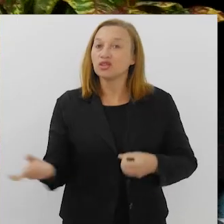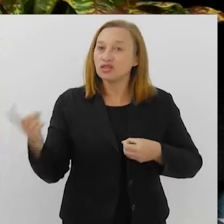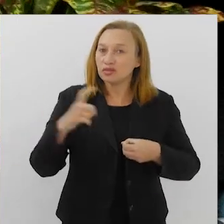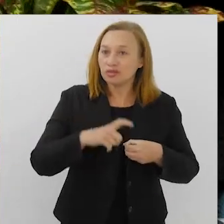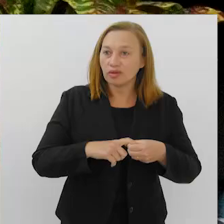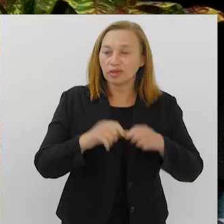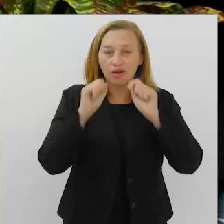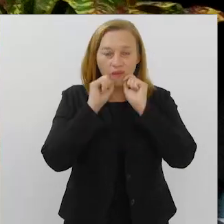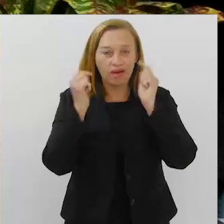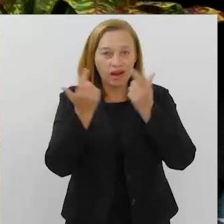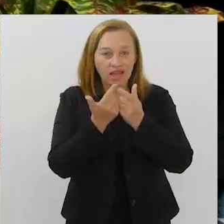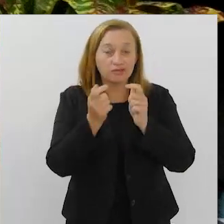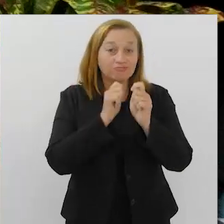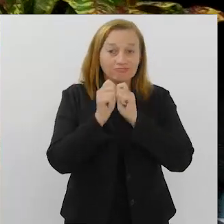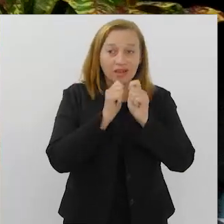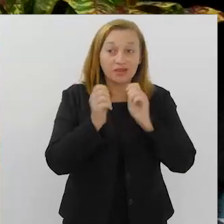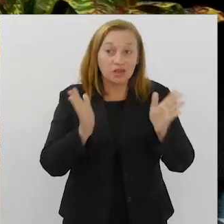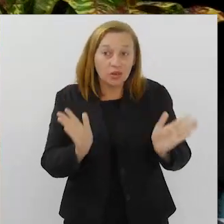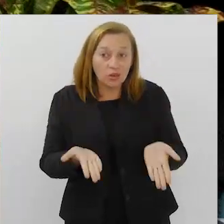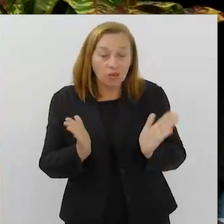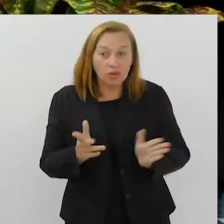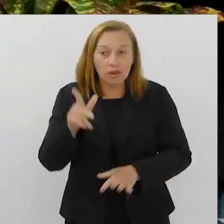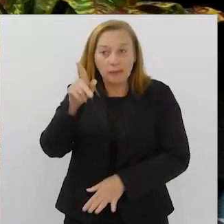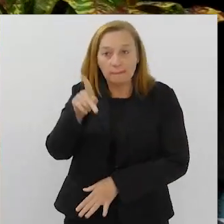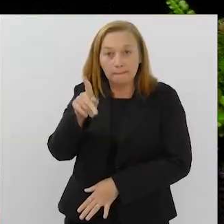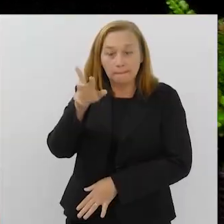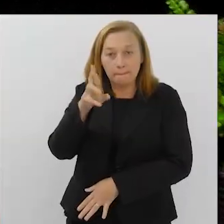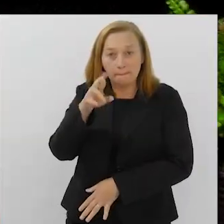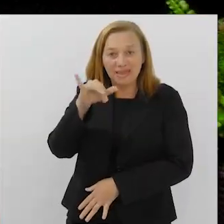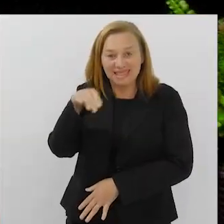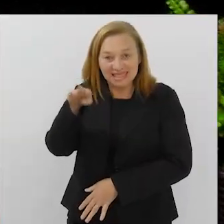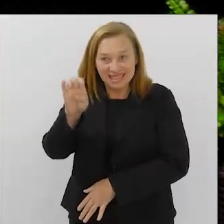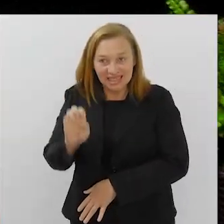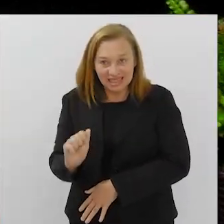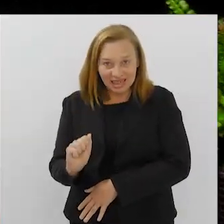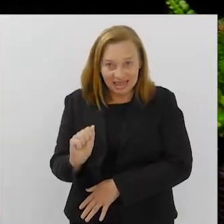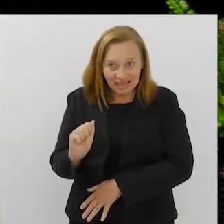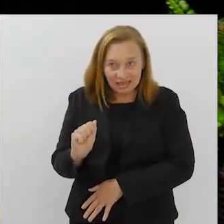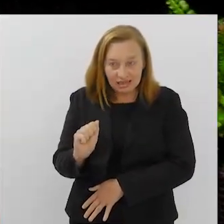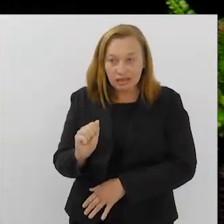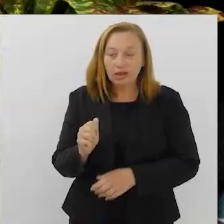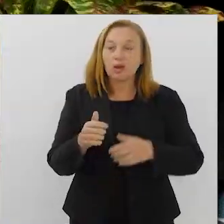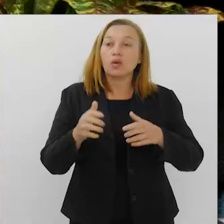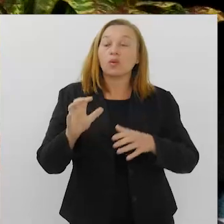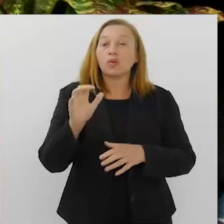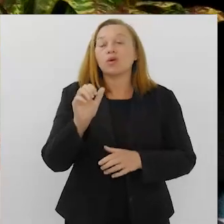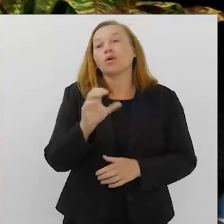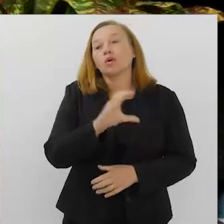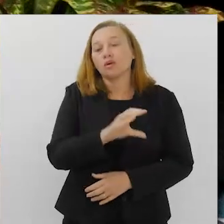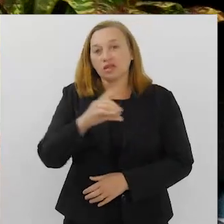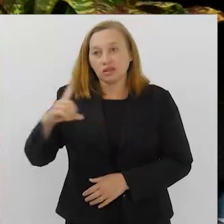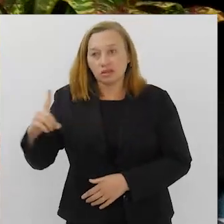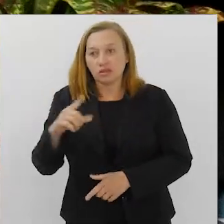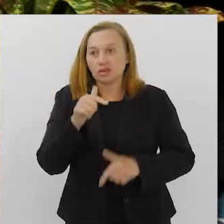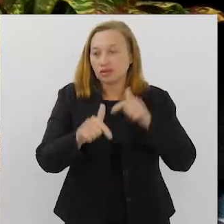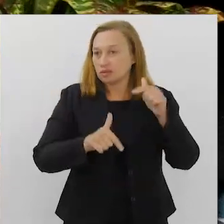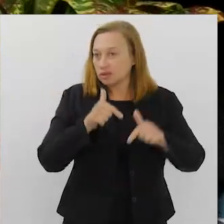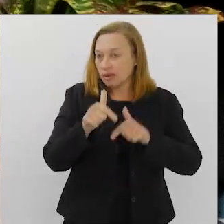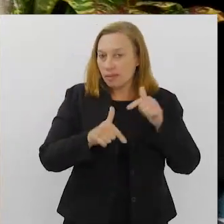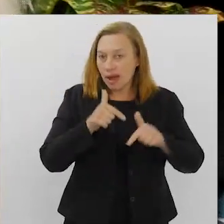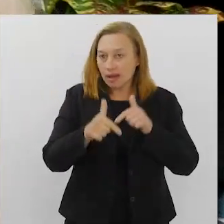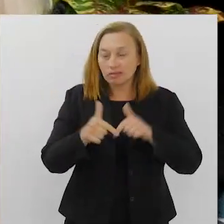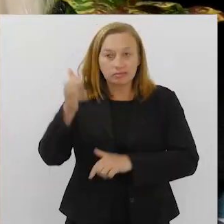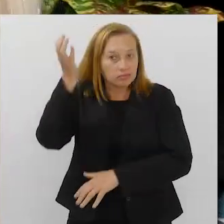De volta com a Alerj Entrevista, hoje com Priscila Blini, que é coordenadora do trabalho social com idosos no